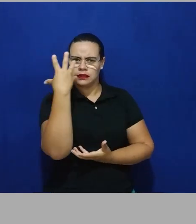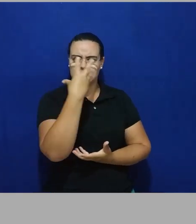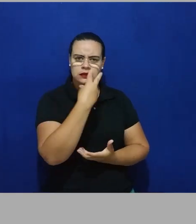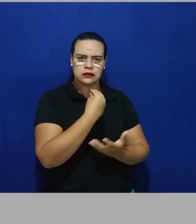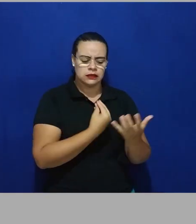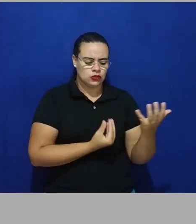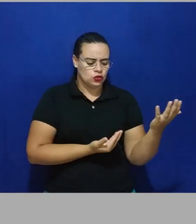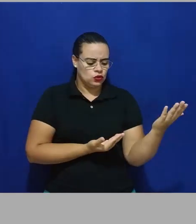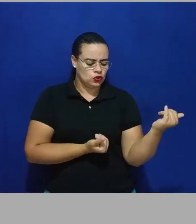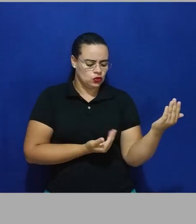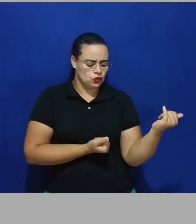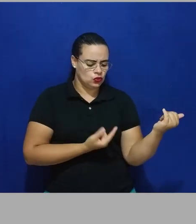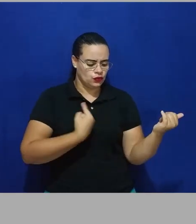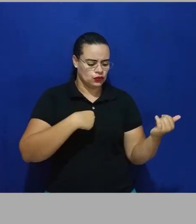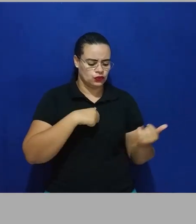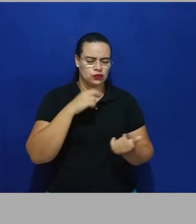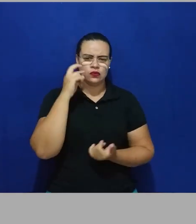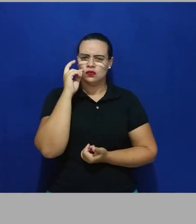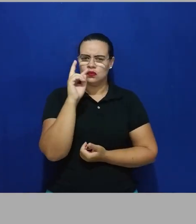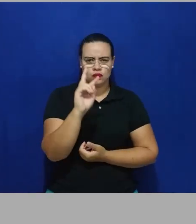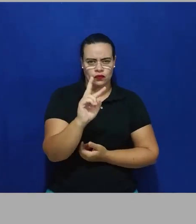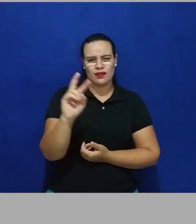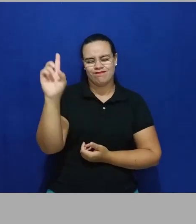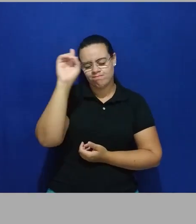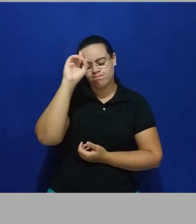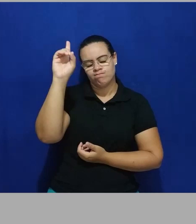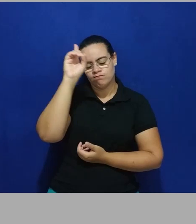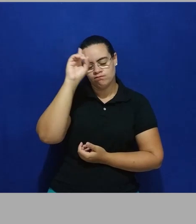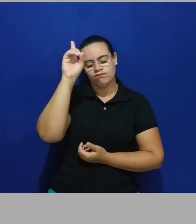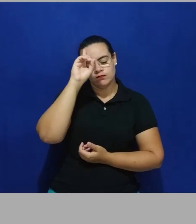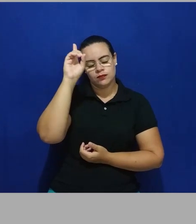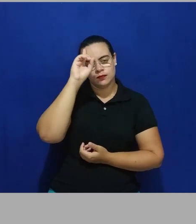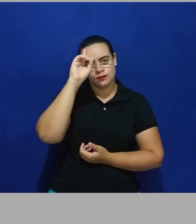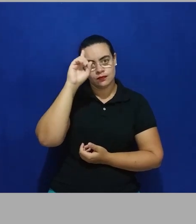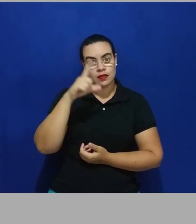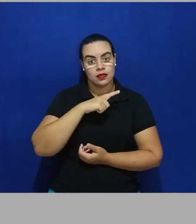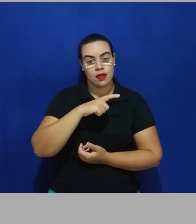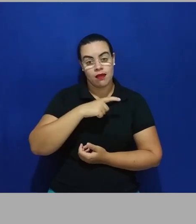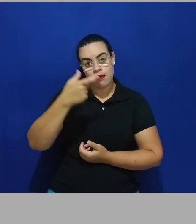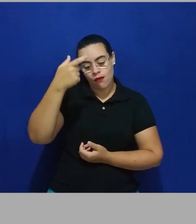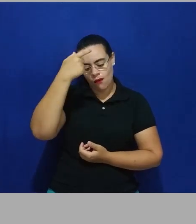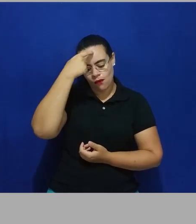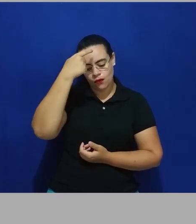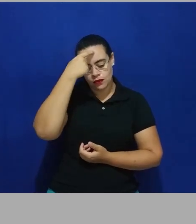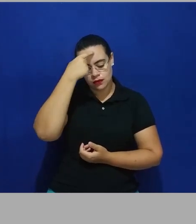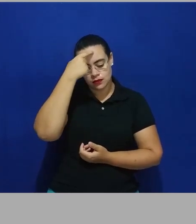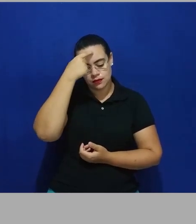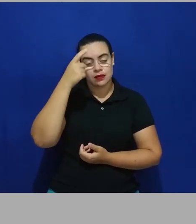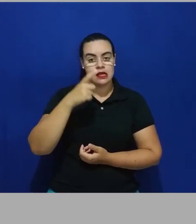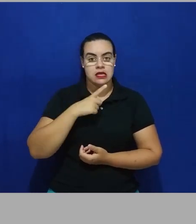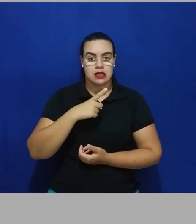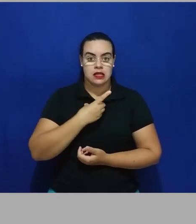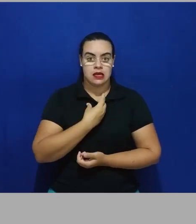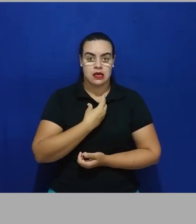TV, por essas belezas e jovialidades que vemos, que nos deparamos todos os